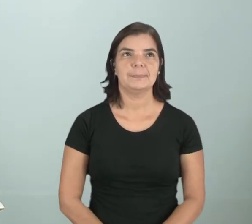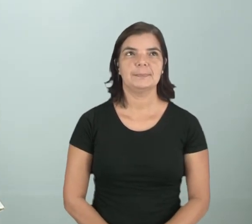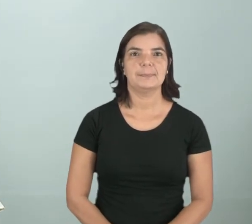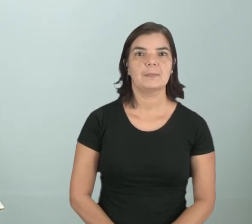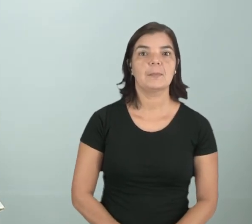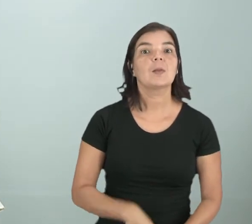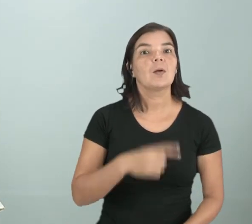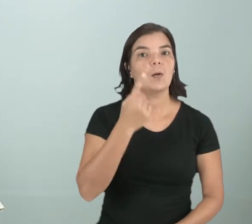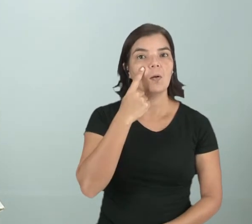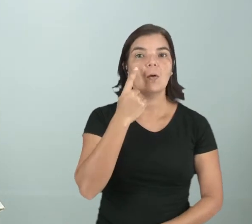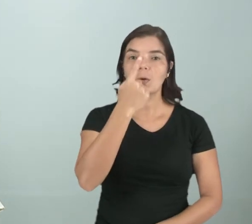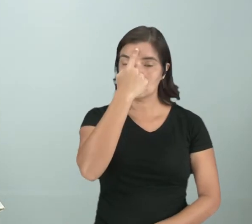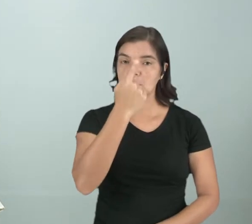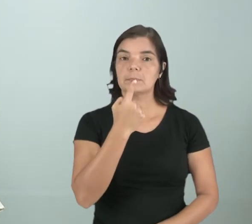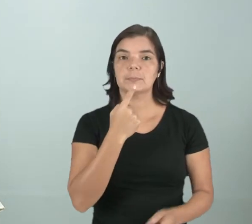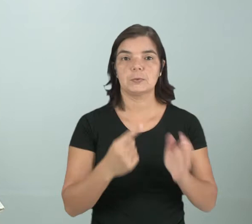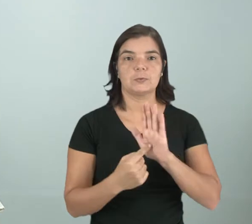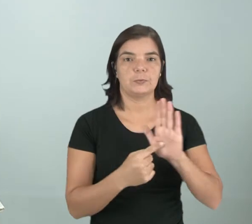Olha esta imagem.